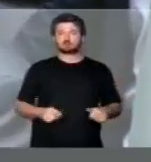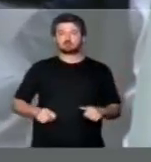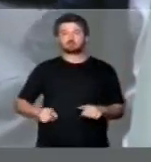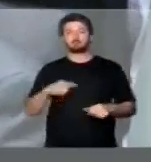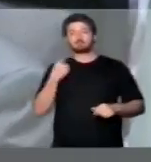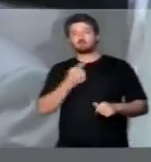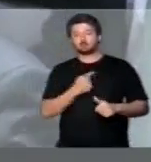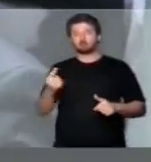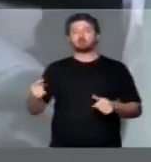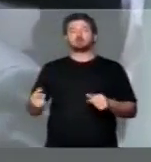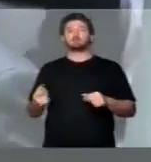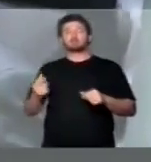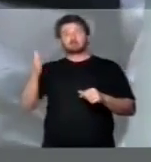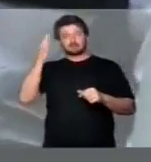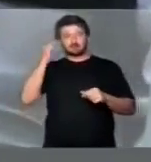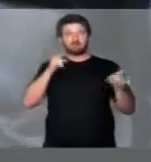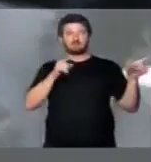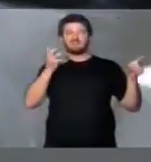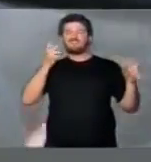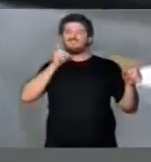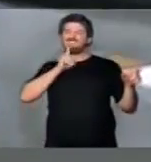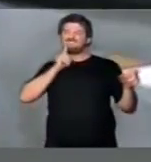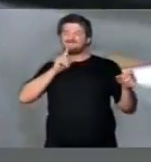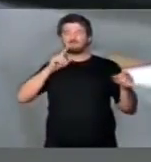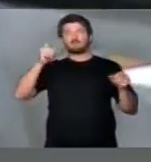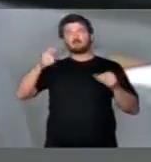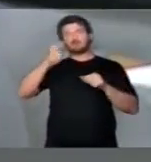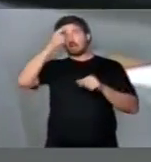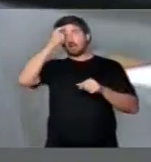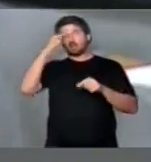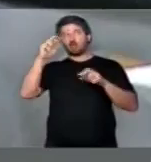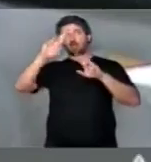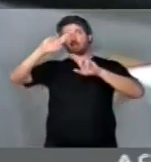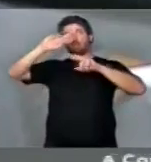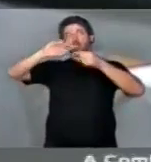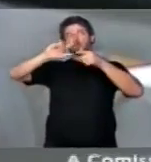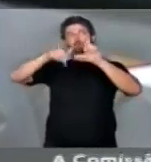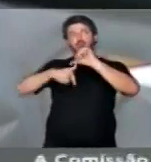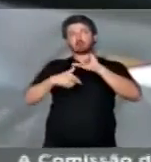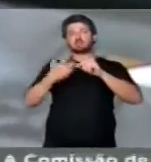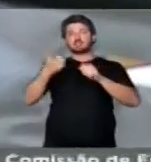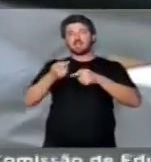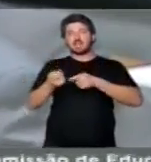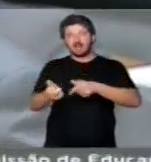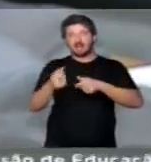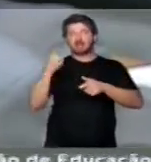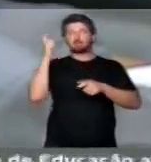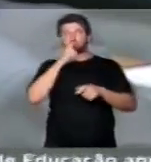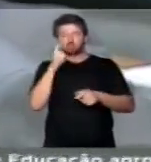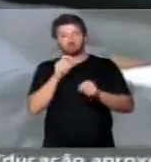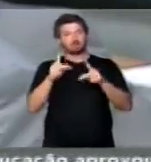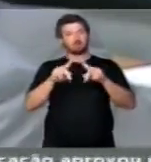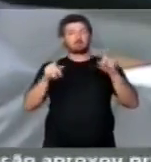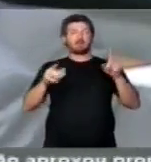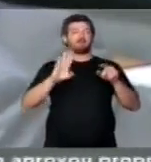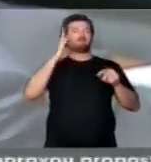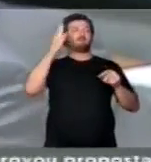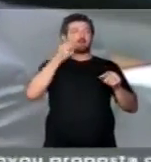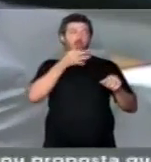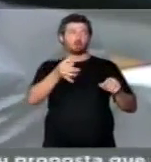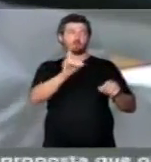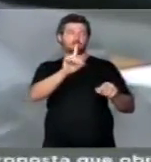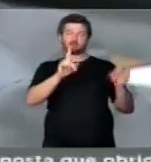A gente sabe que a tendência de vocês é sempre querer inverter a lógica dos fatos, é querer mentir, querer enganar, mas não tragam argumentos falsos. O